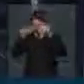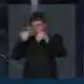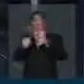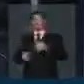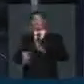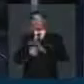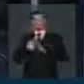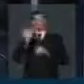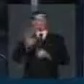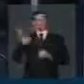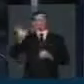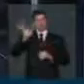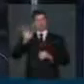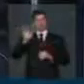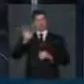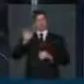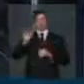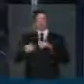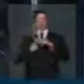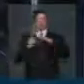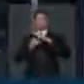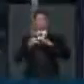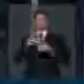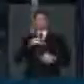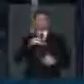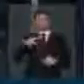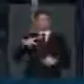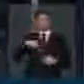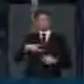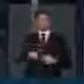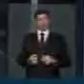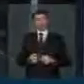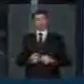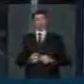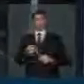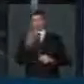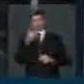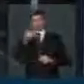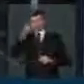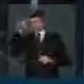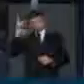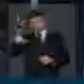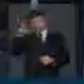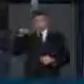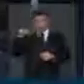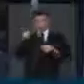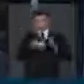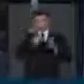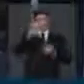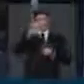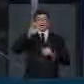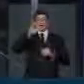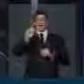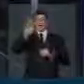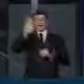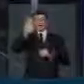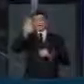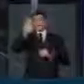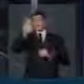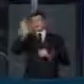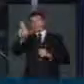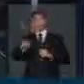capturada pela Federação dos Estabelecimentos de Saúde. O último membro nomeado, senhor José Carlos Abrão,